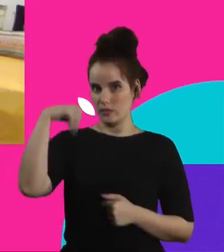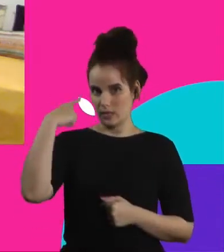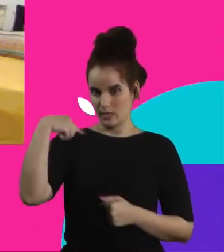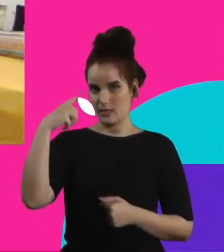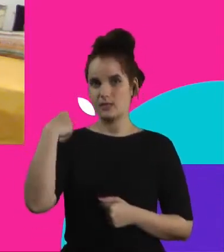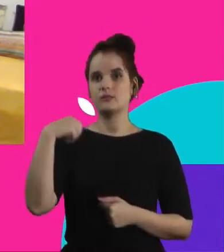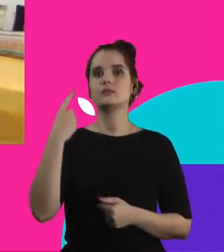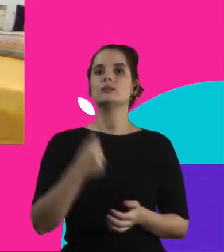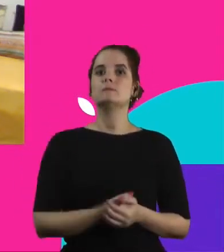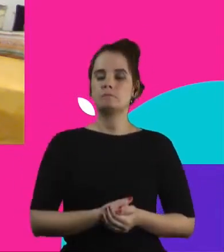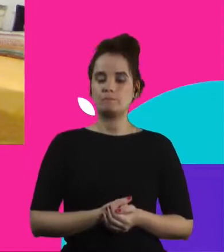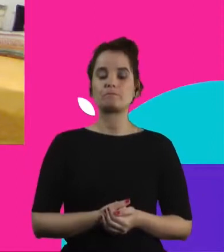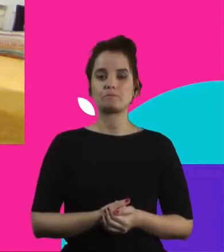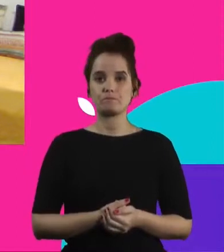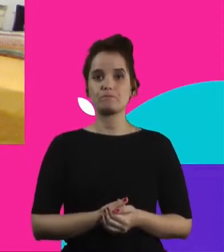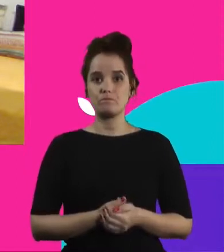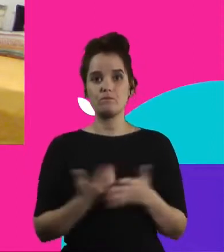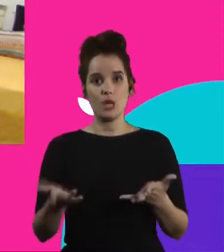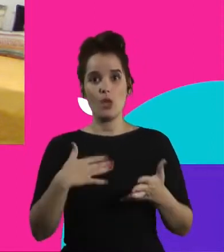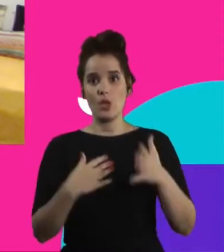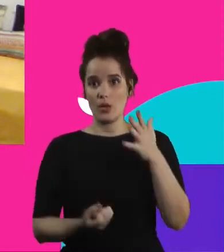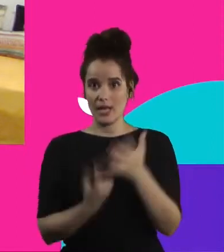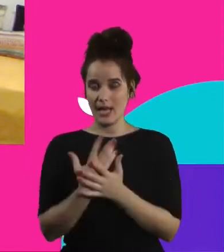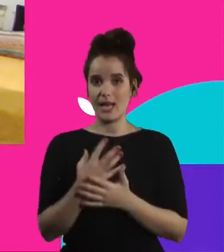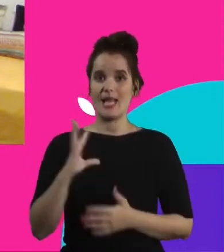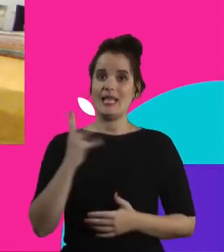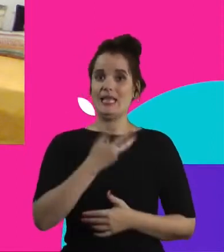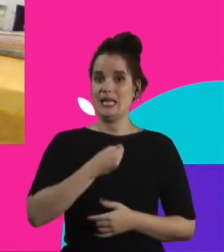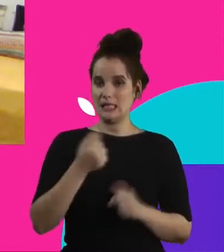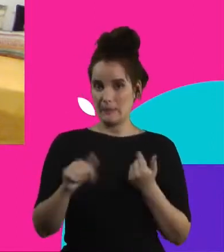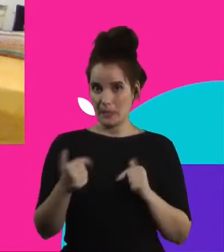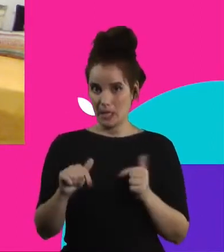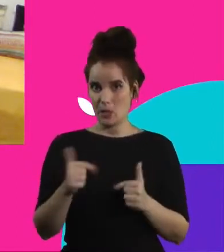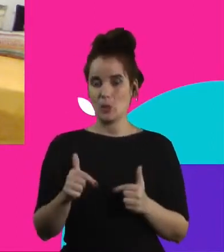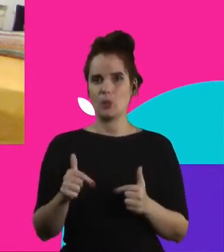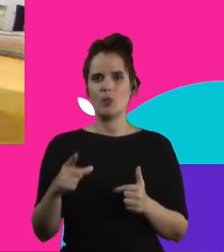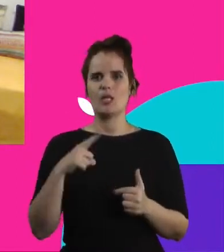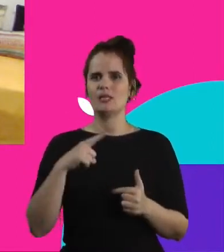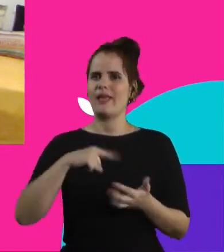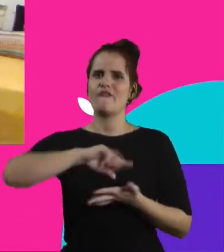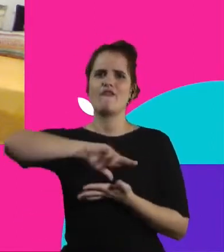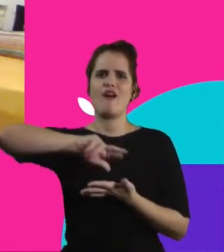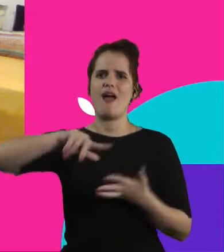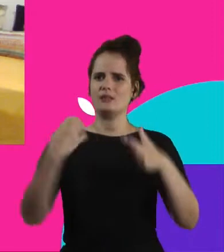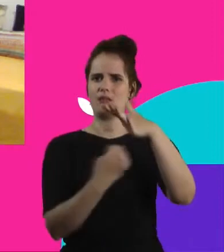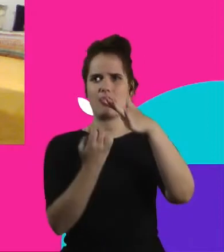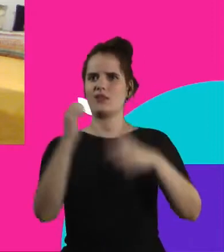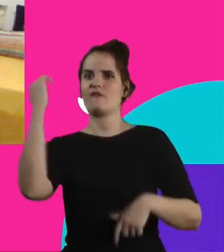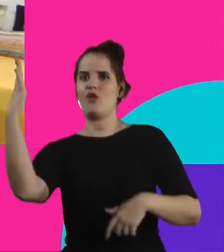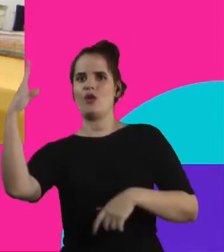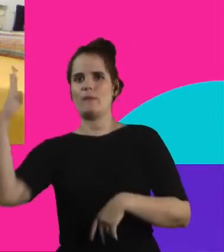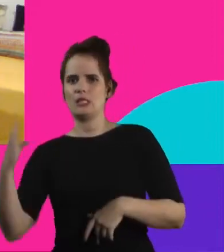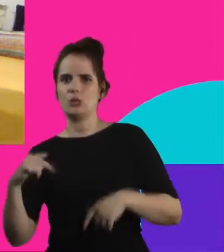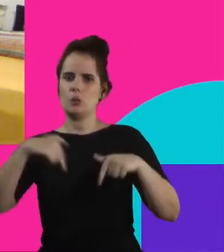e como fundadora do Transempregos, eu lido com muitas multinacionais, com muitas empresas. Nós